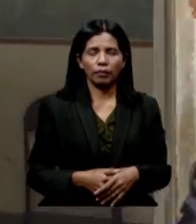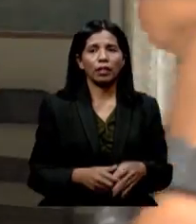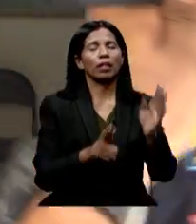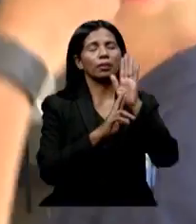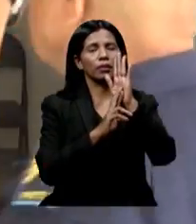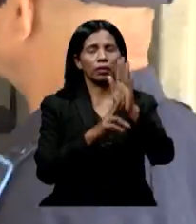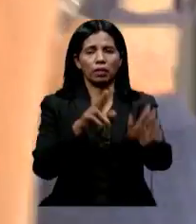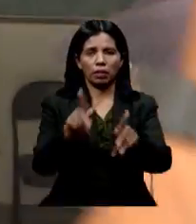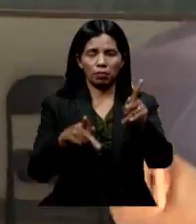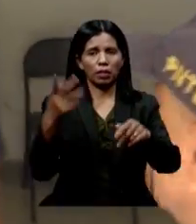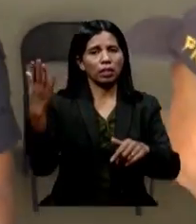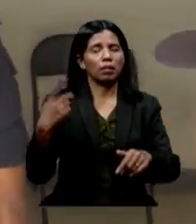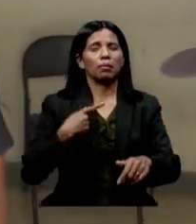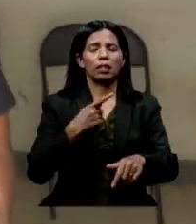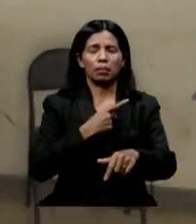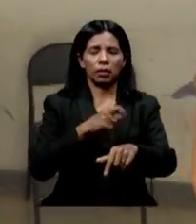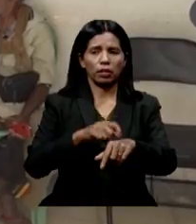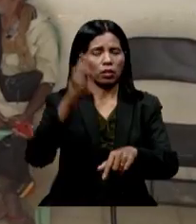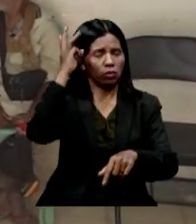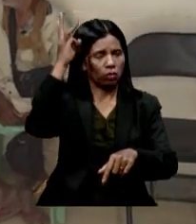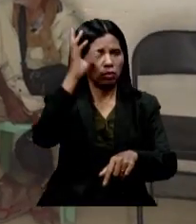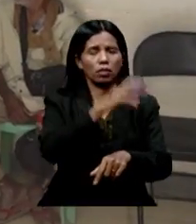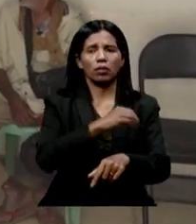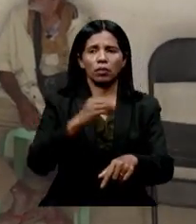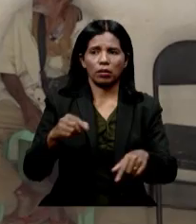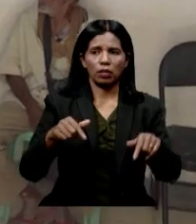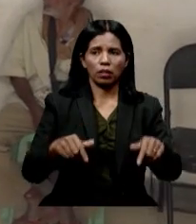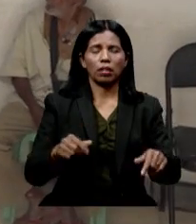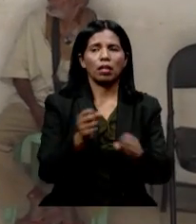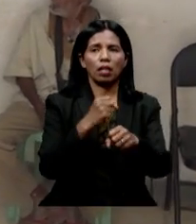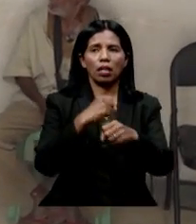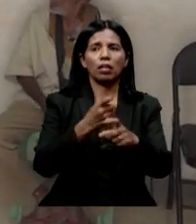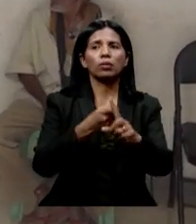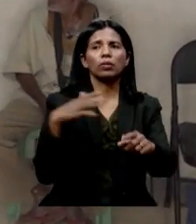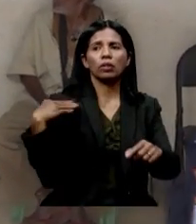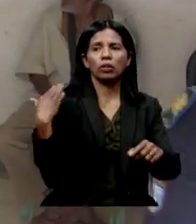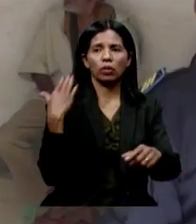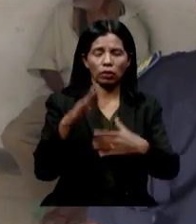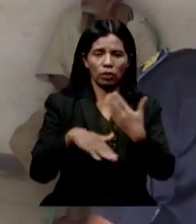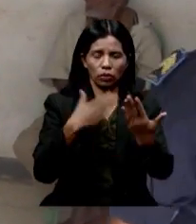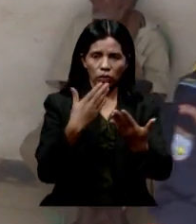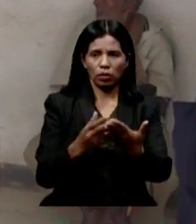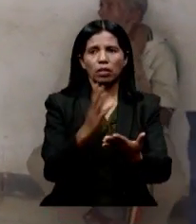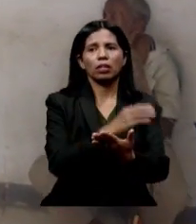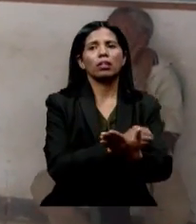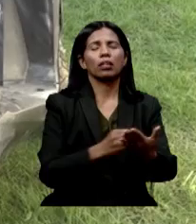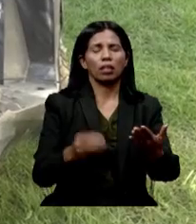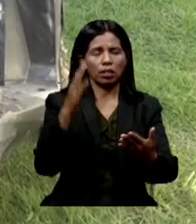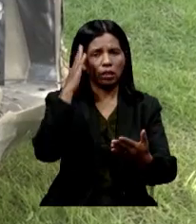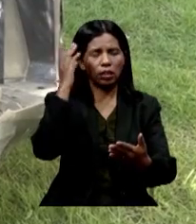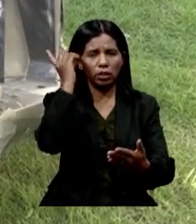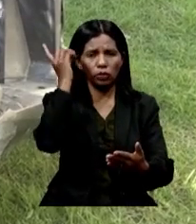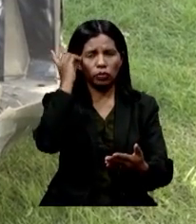Representante povo e Parlamento Nacional preocupa com a situação railaran nebe comete com os jovens organizados sira, nebe desconfia